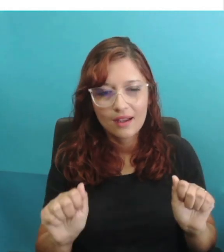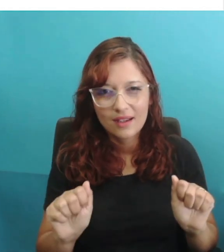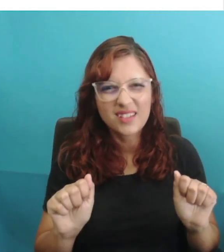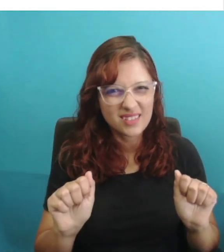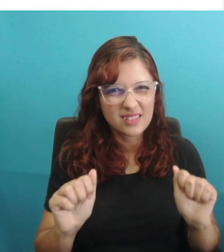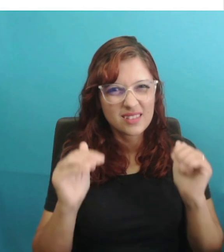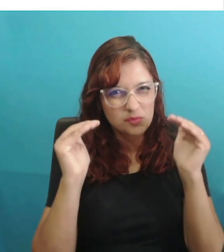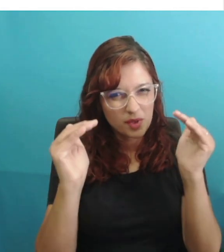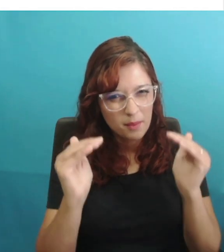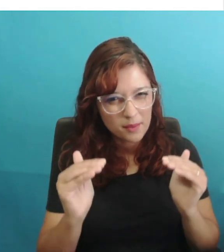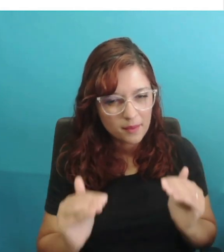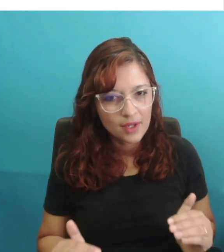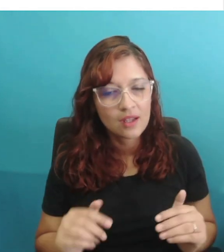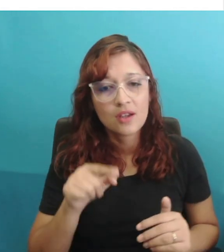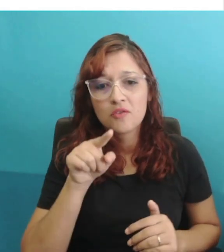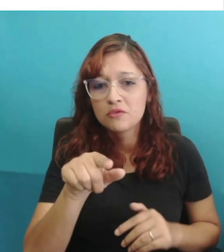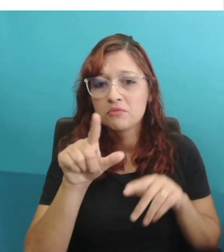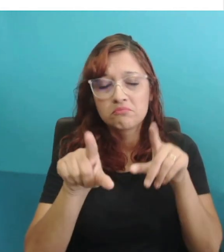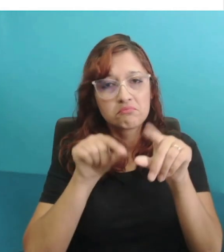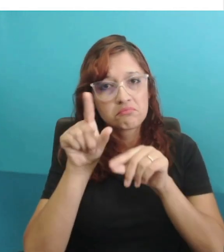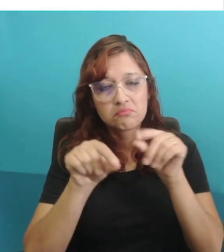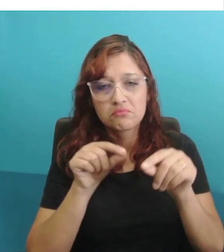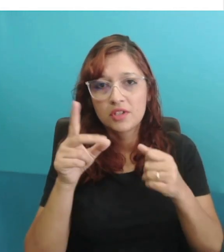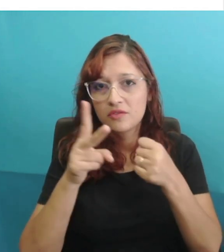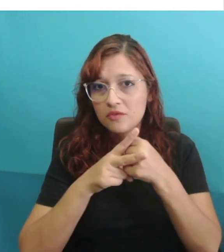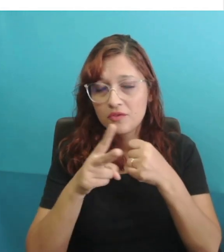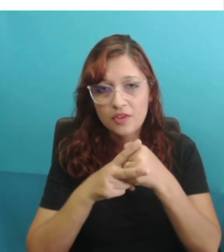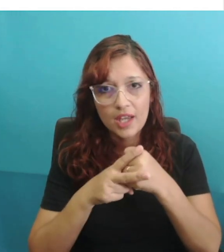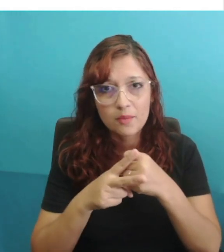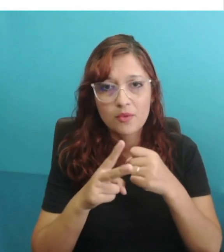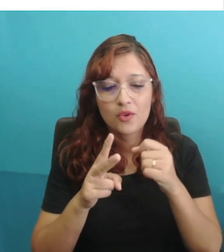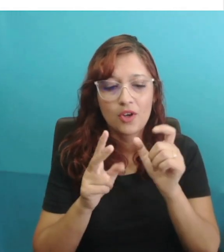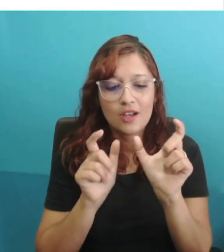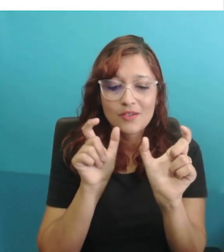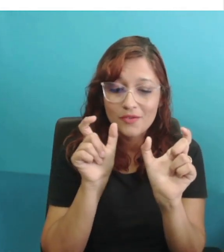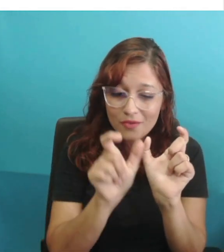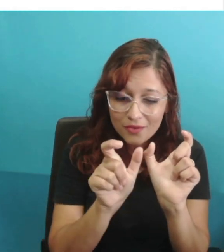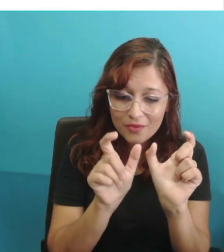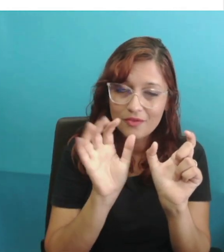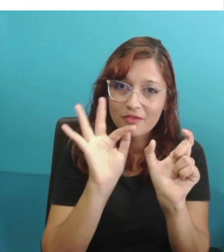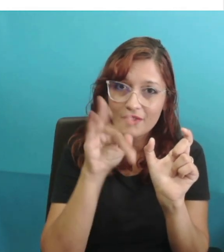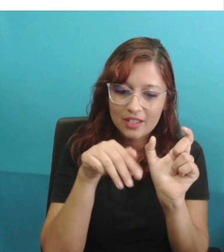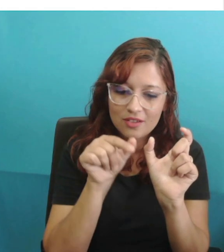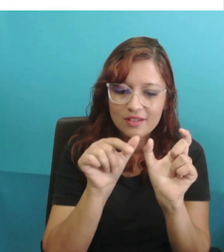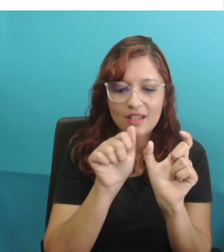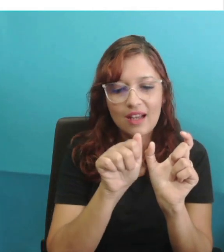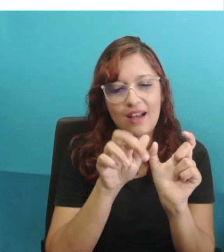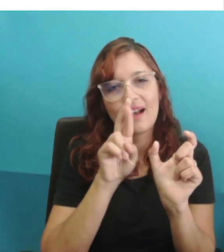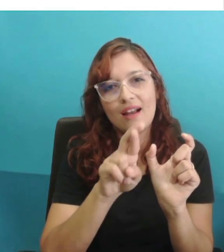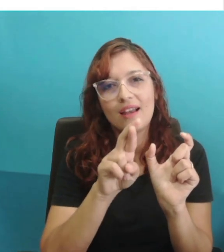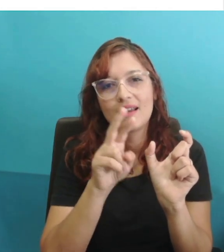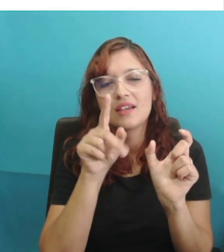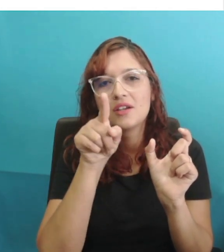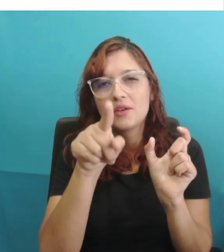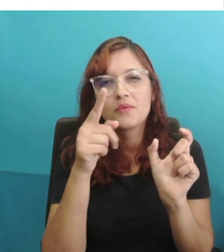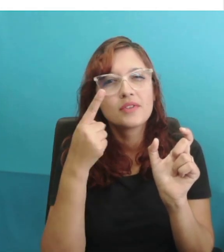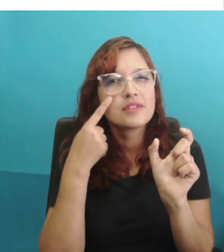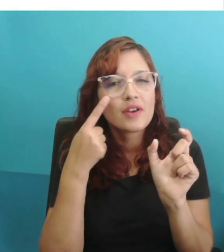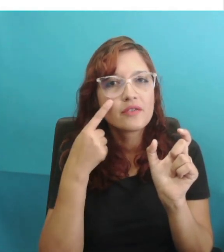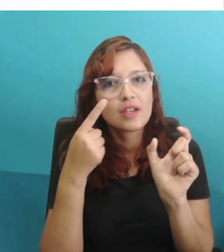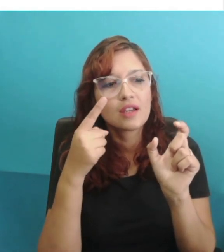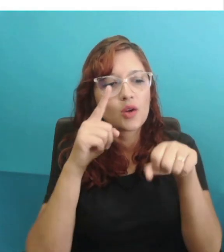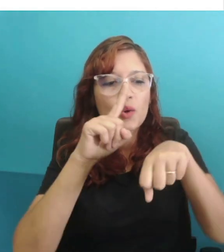Aí terminou a, o, as, a e por aí vai. Você vai ver que sempre o finalzinho